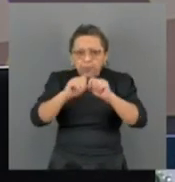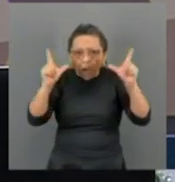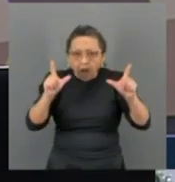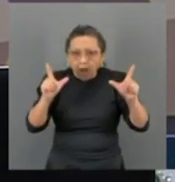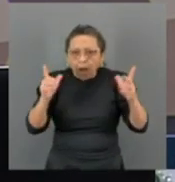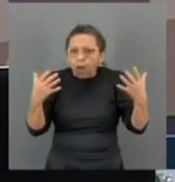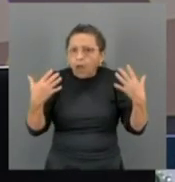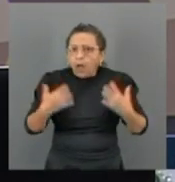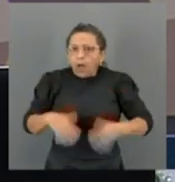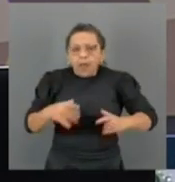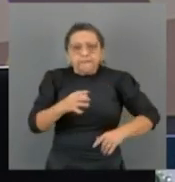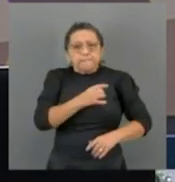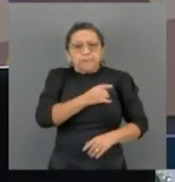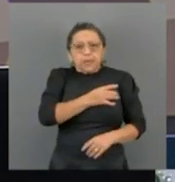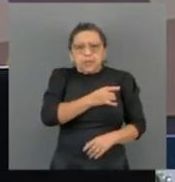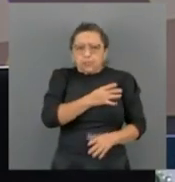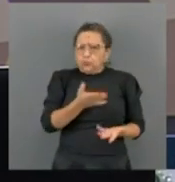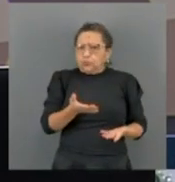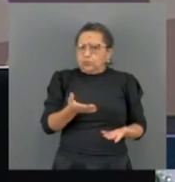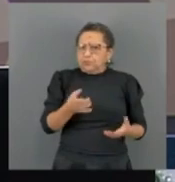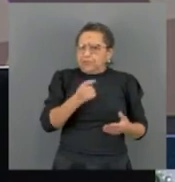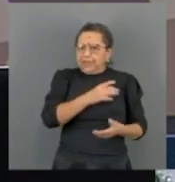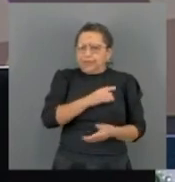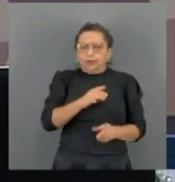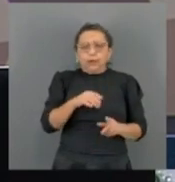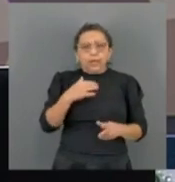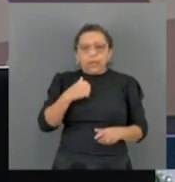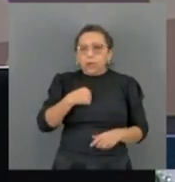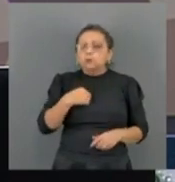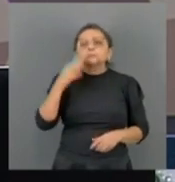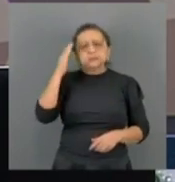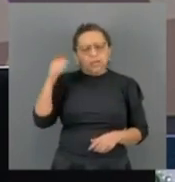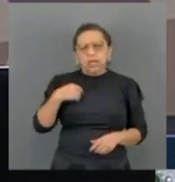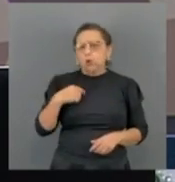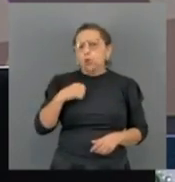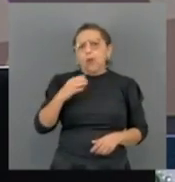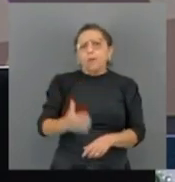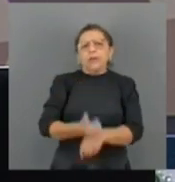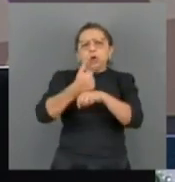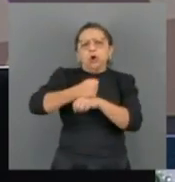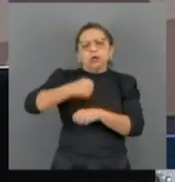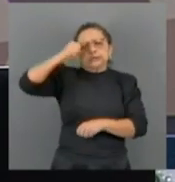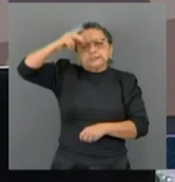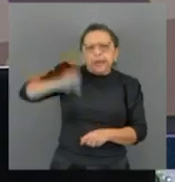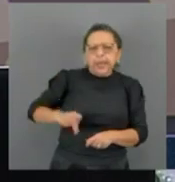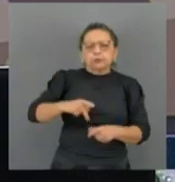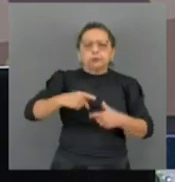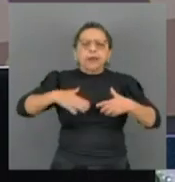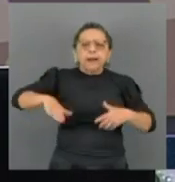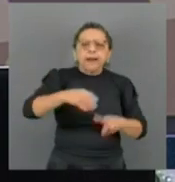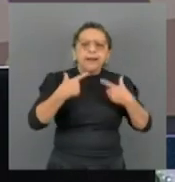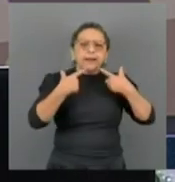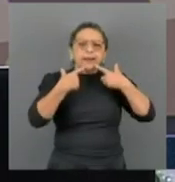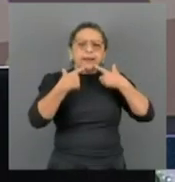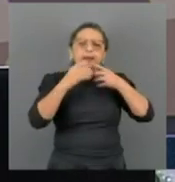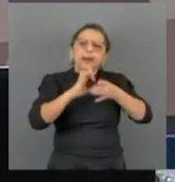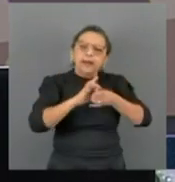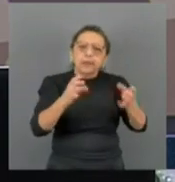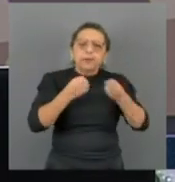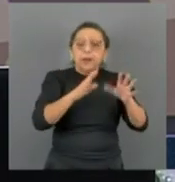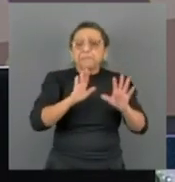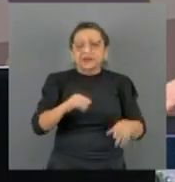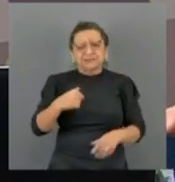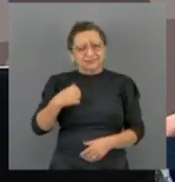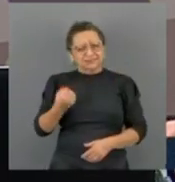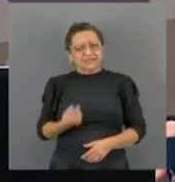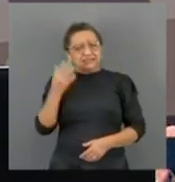na liberdade de expressão, mas eu sei que não quero os policiais envolvidos. Até